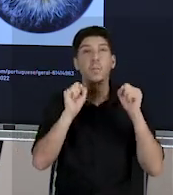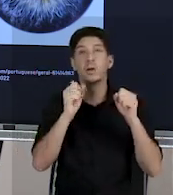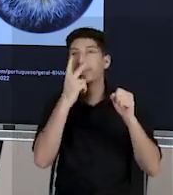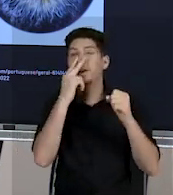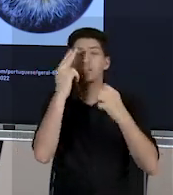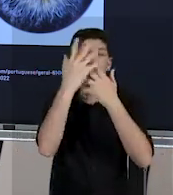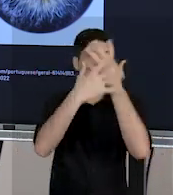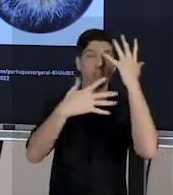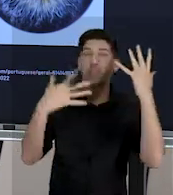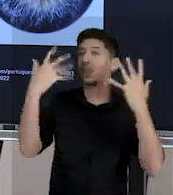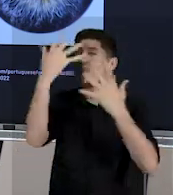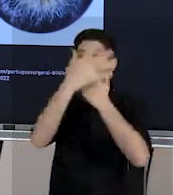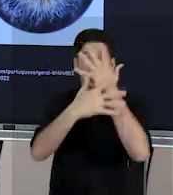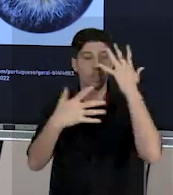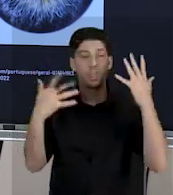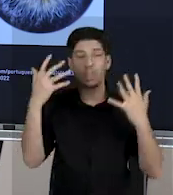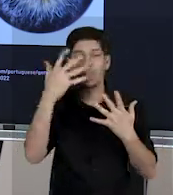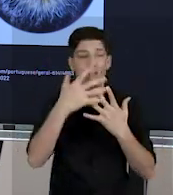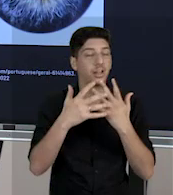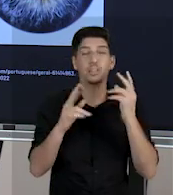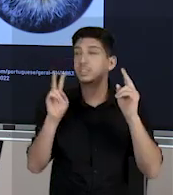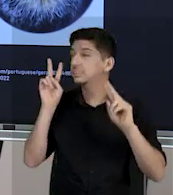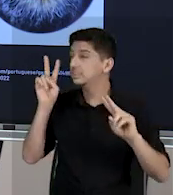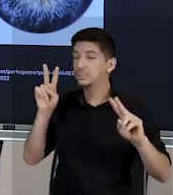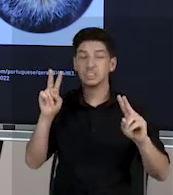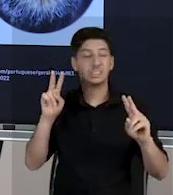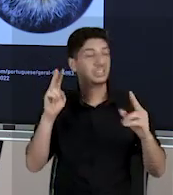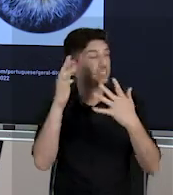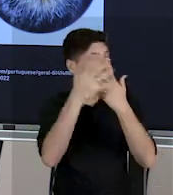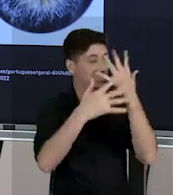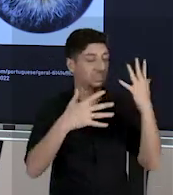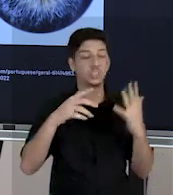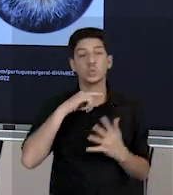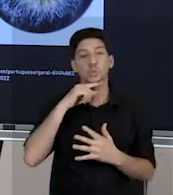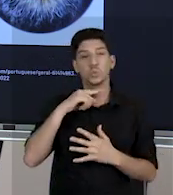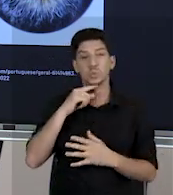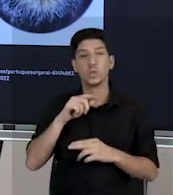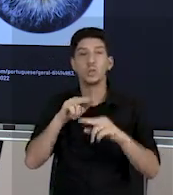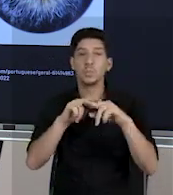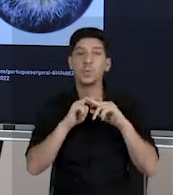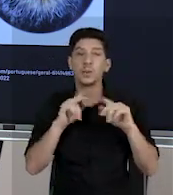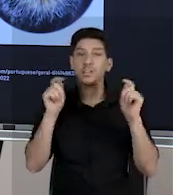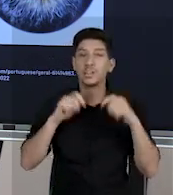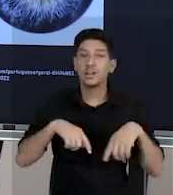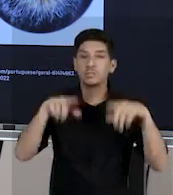coisas que estão ao meu redor e não enxergar direito. Então, a pupila retrai,